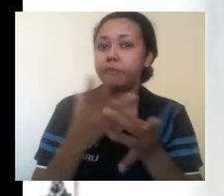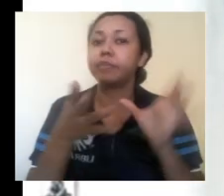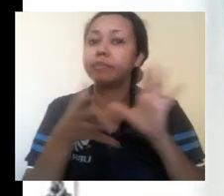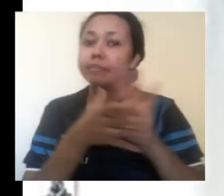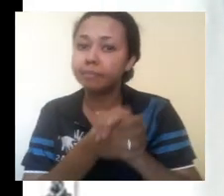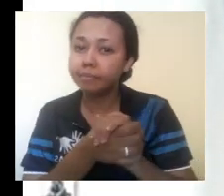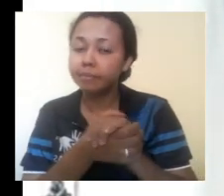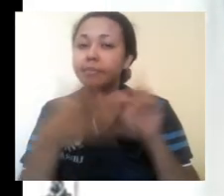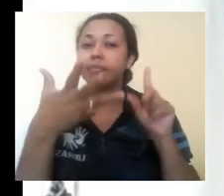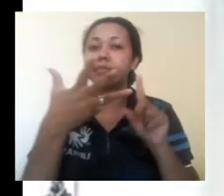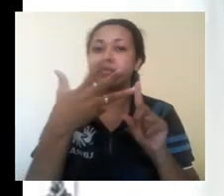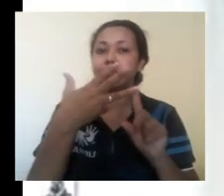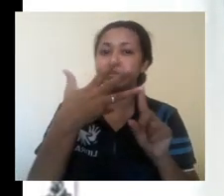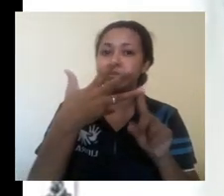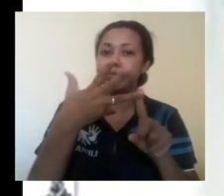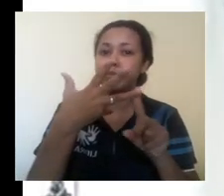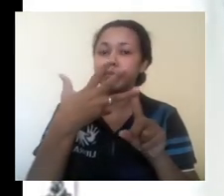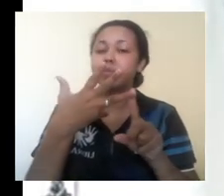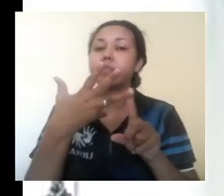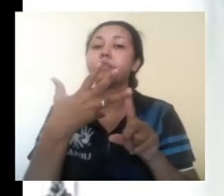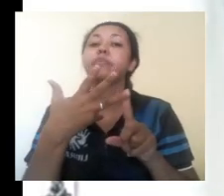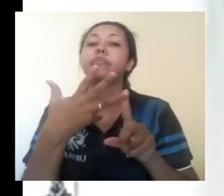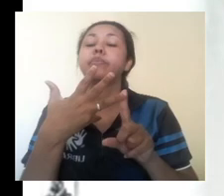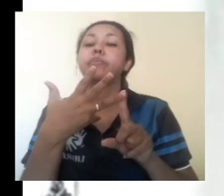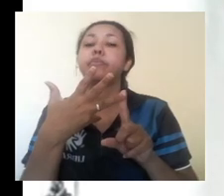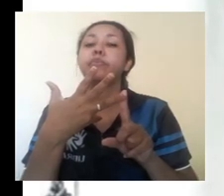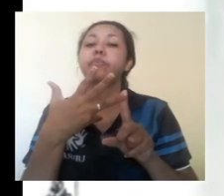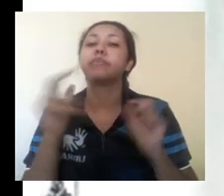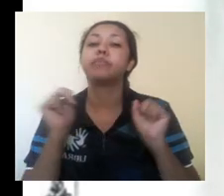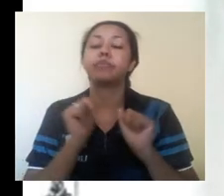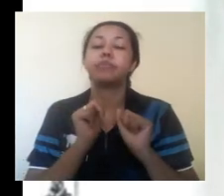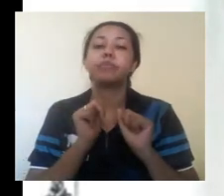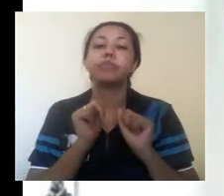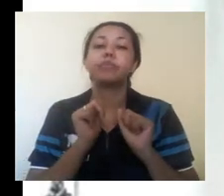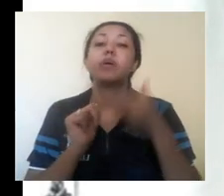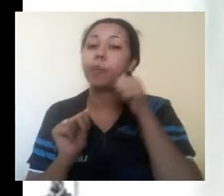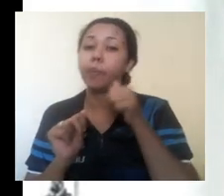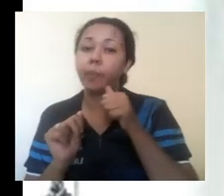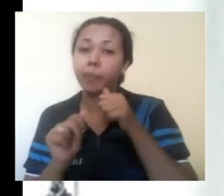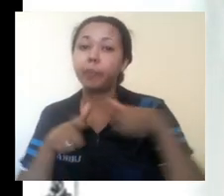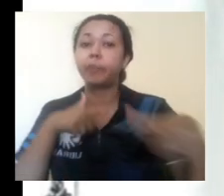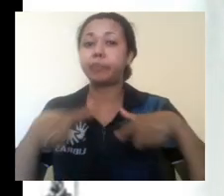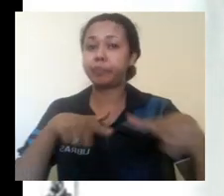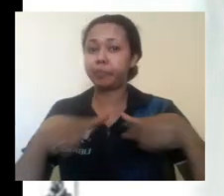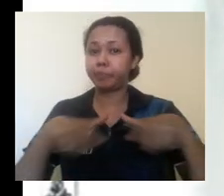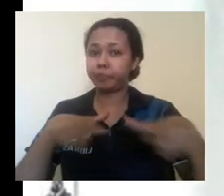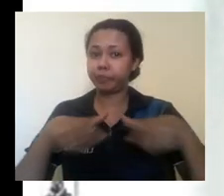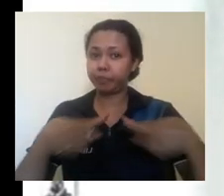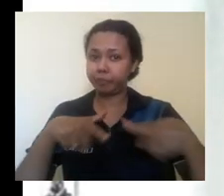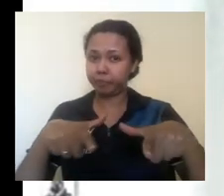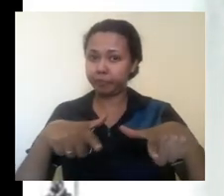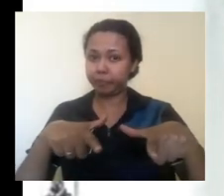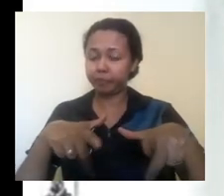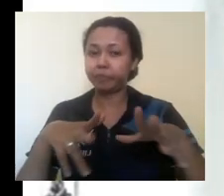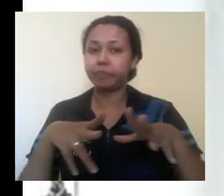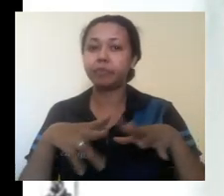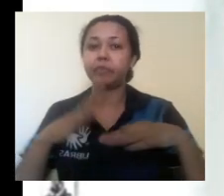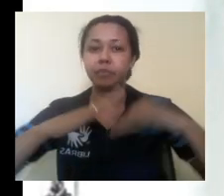né? Você pode ser mãe solo, alguém que cuida só do filho e não tem ajuda financeira ou